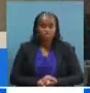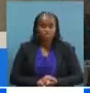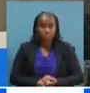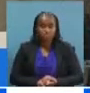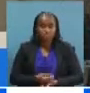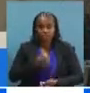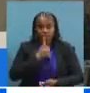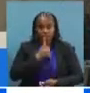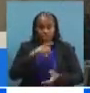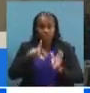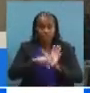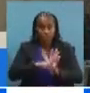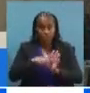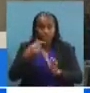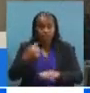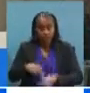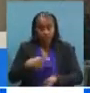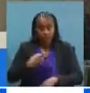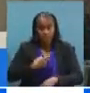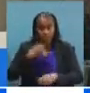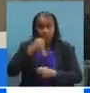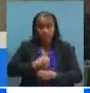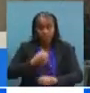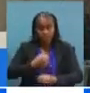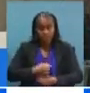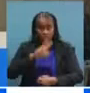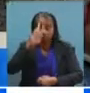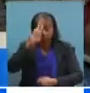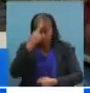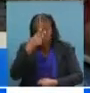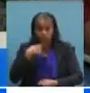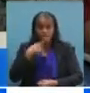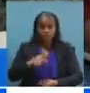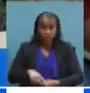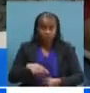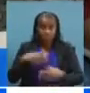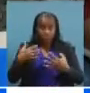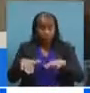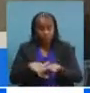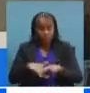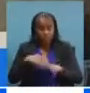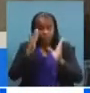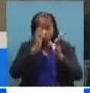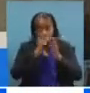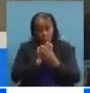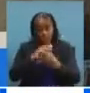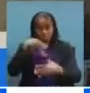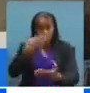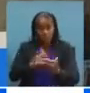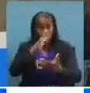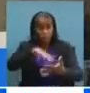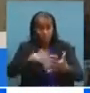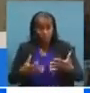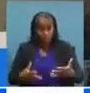meninas legislativas estão sendo trabalhadas propusessem grande mérito do processo é um plano estratégico para o